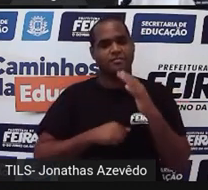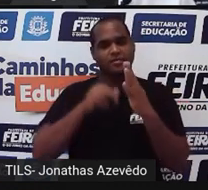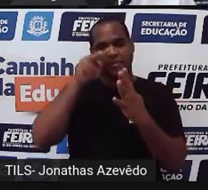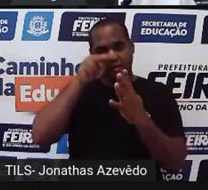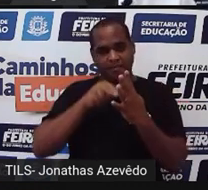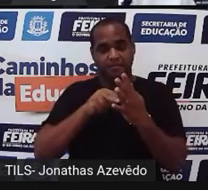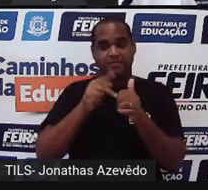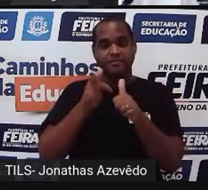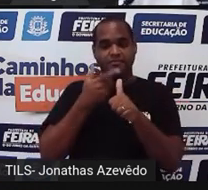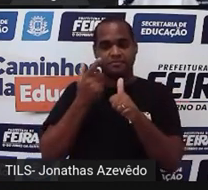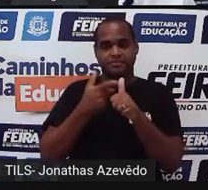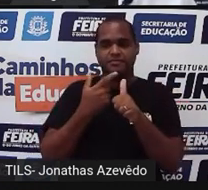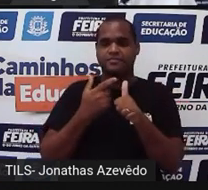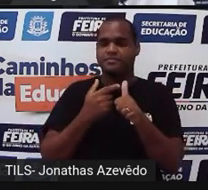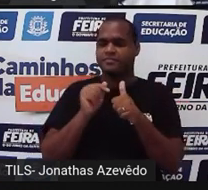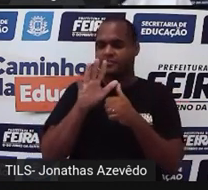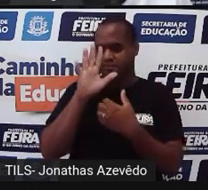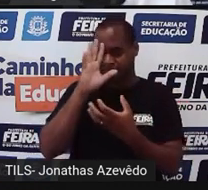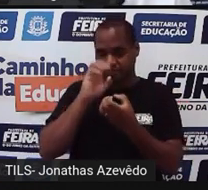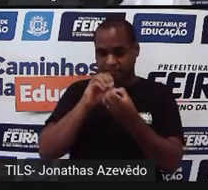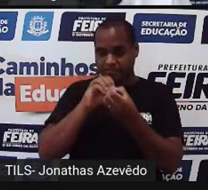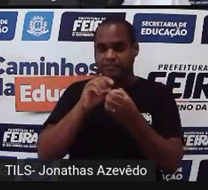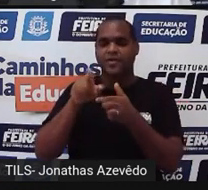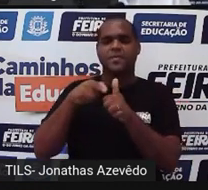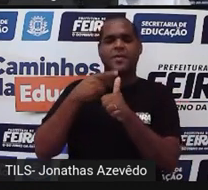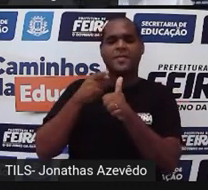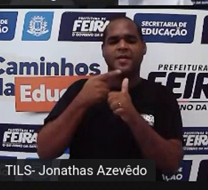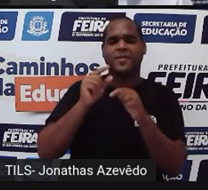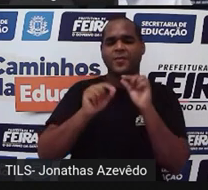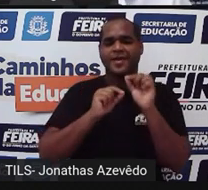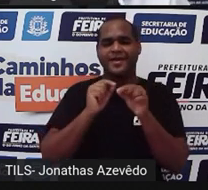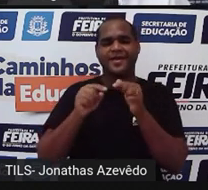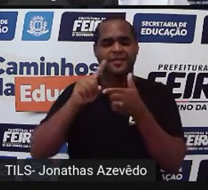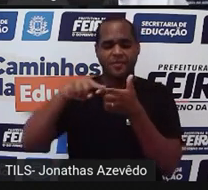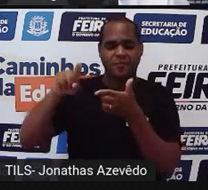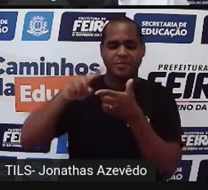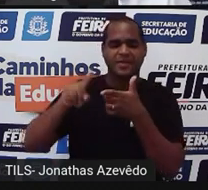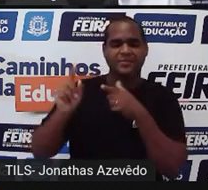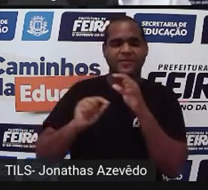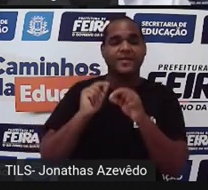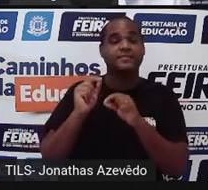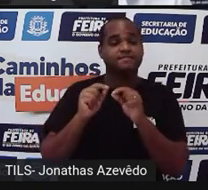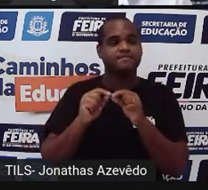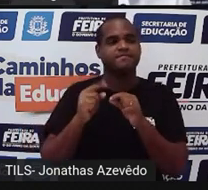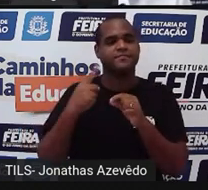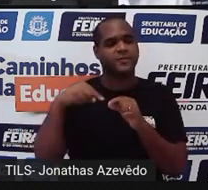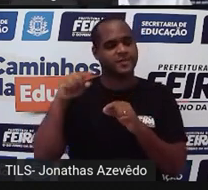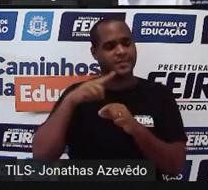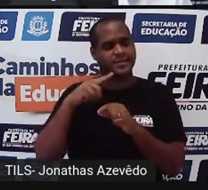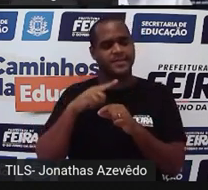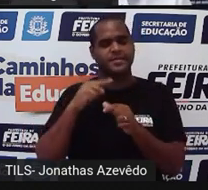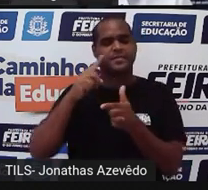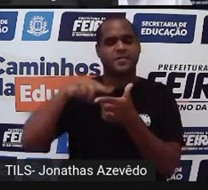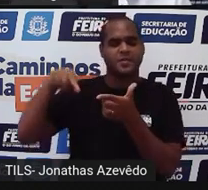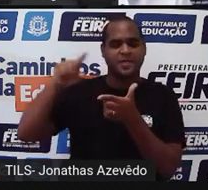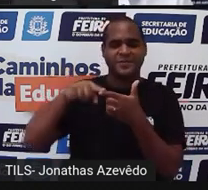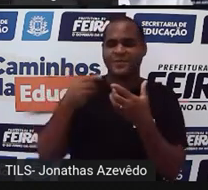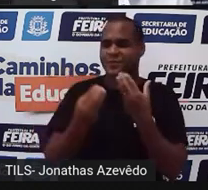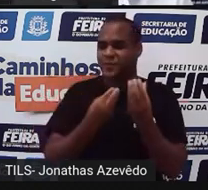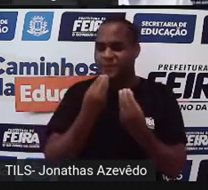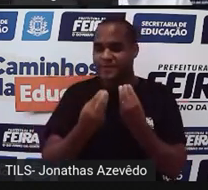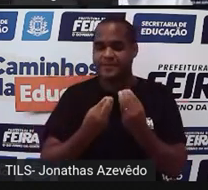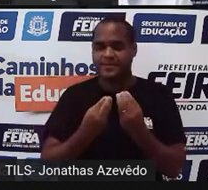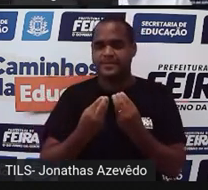passo é entender o problema, compreender o problema. E para a gente compreender o problema, a gente,